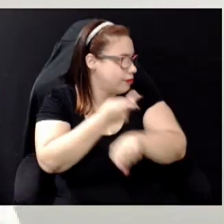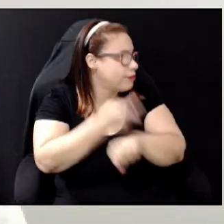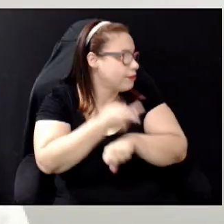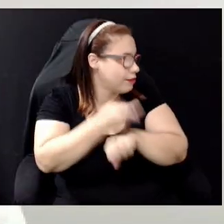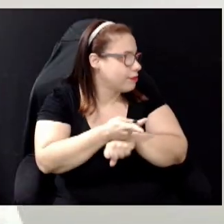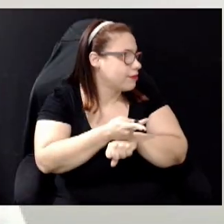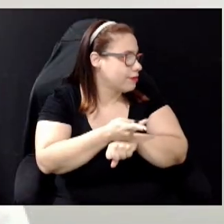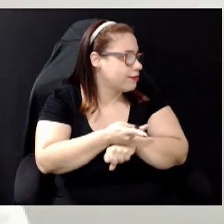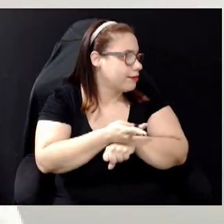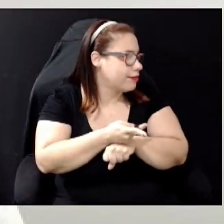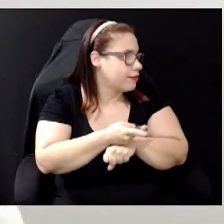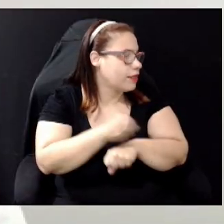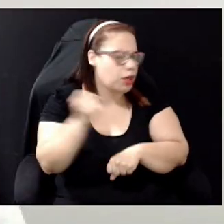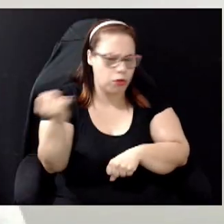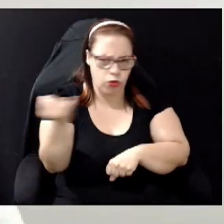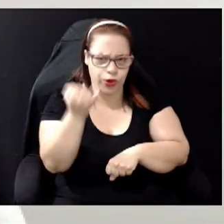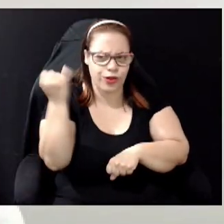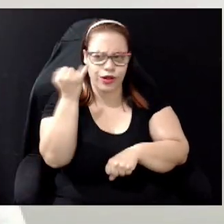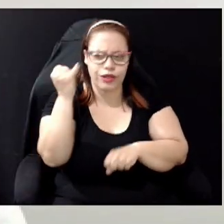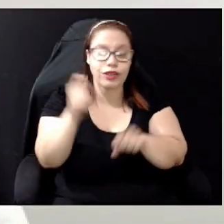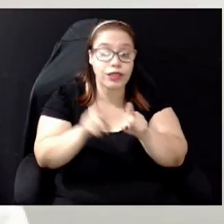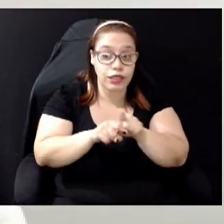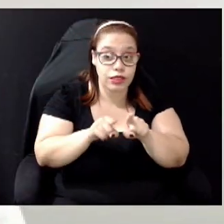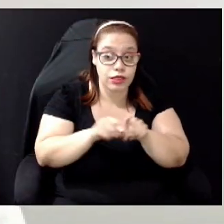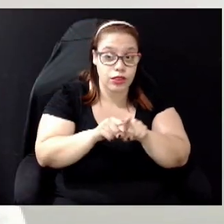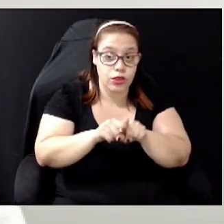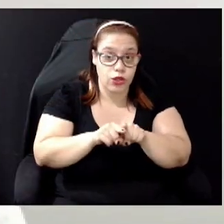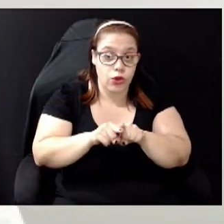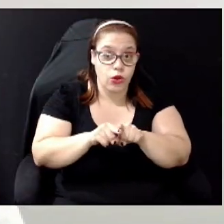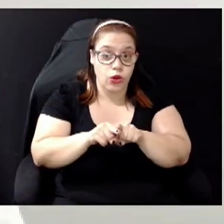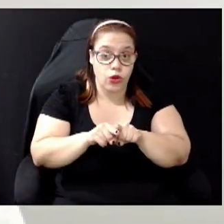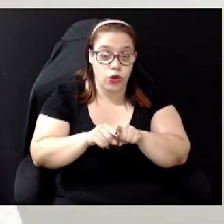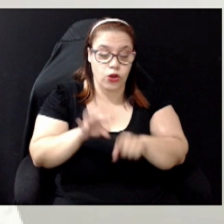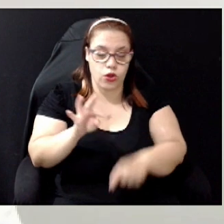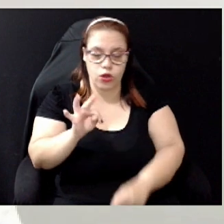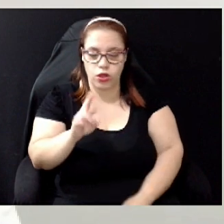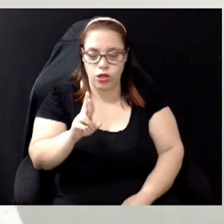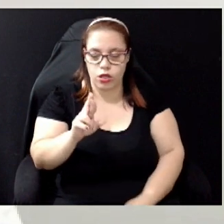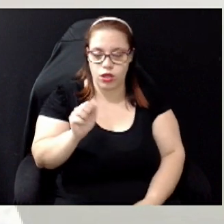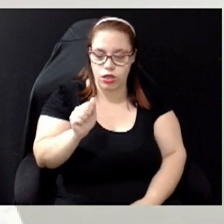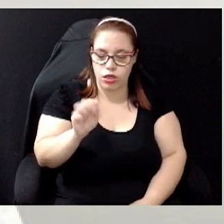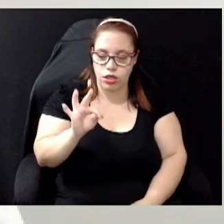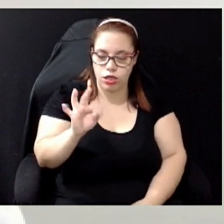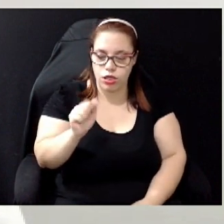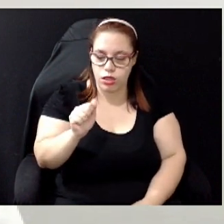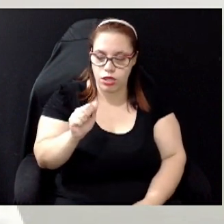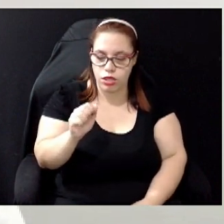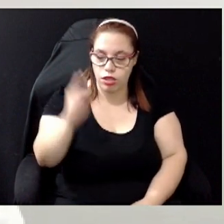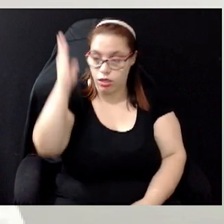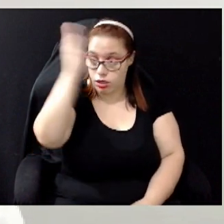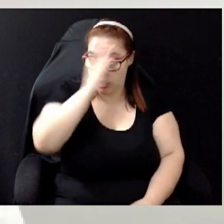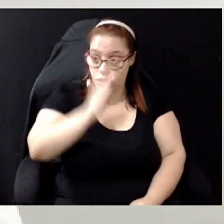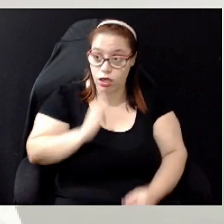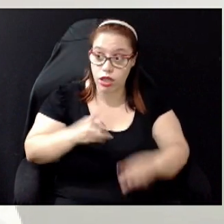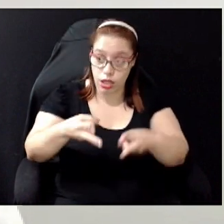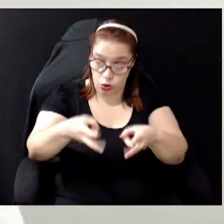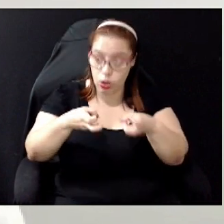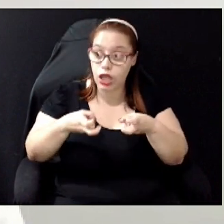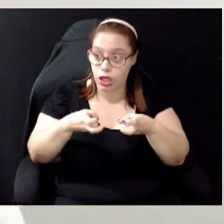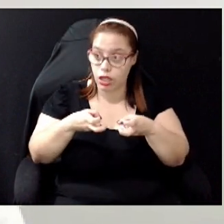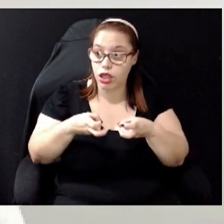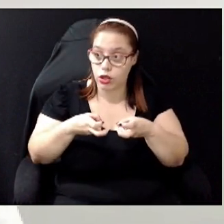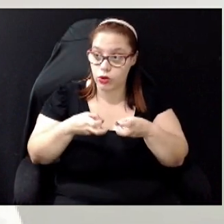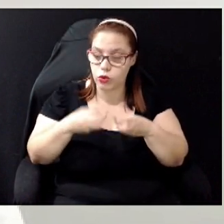recebeu o prêmio. Isso é importantíssimo também. O Trata Brasil, que é uma instituição reconhecidíssima no